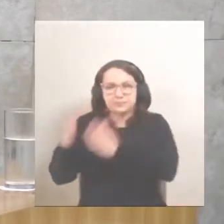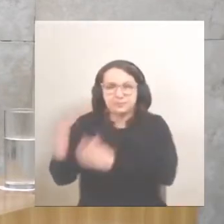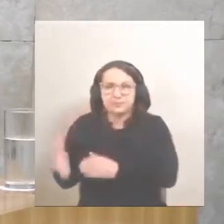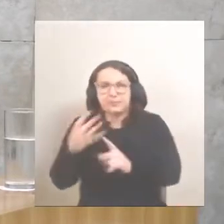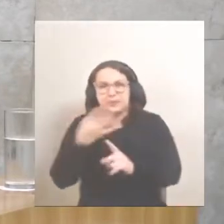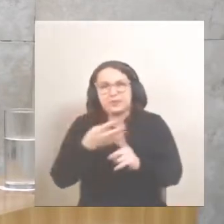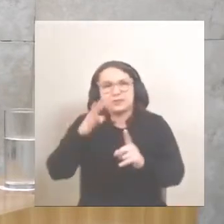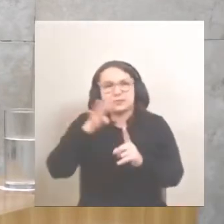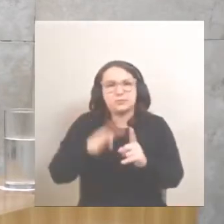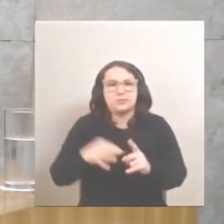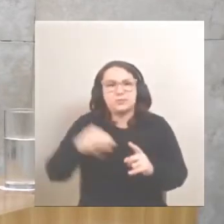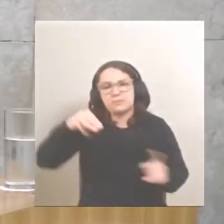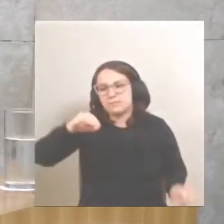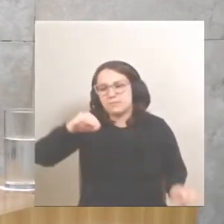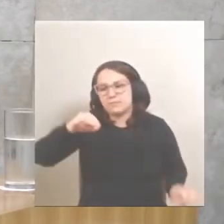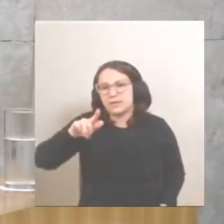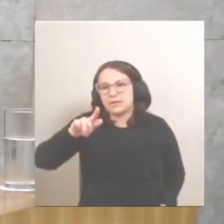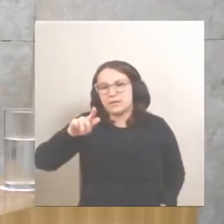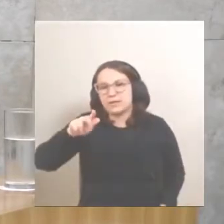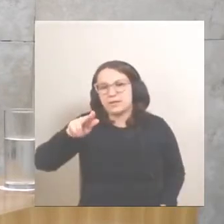à MIG Center.